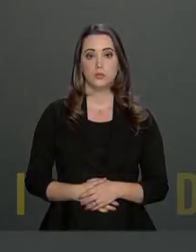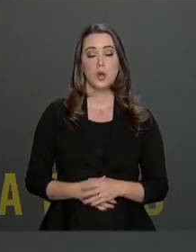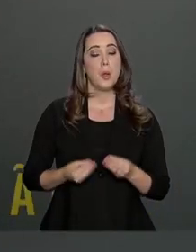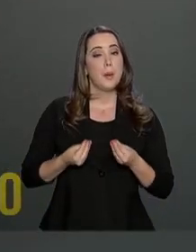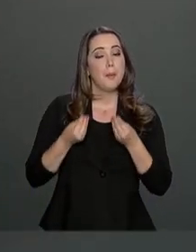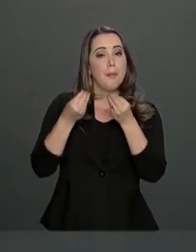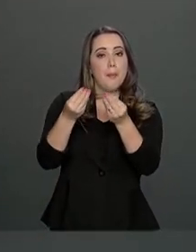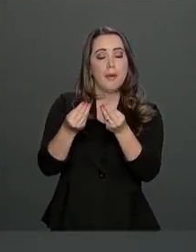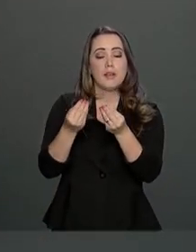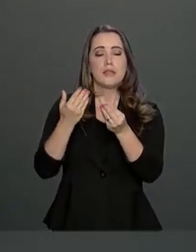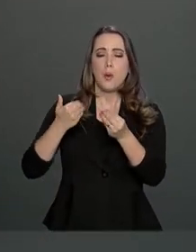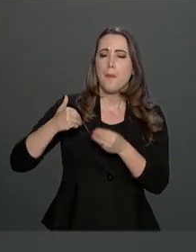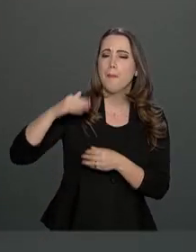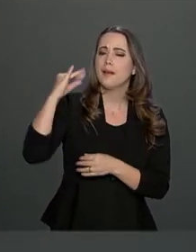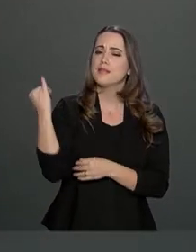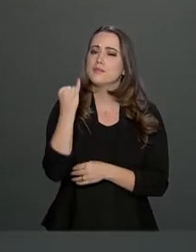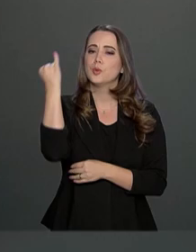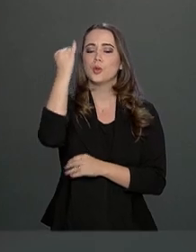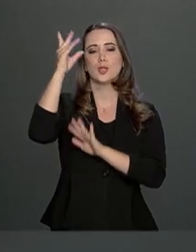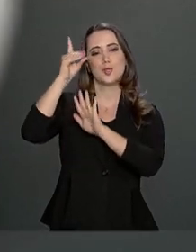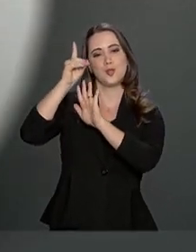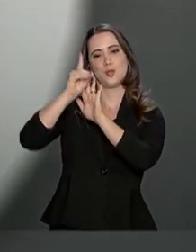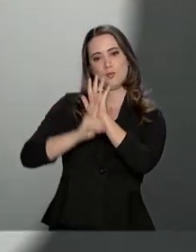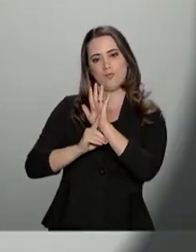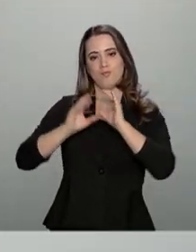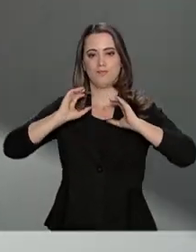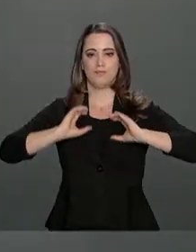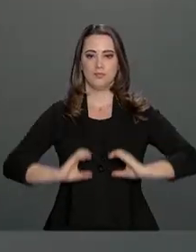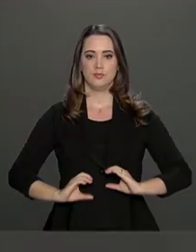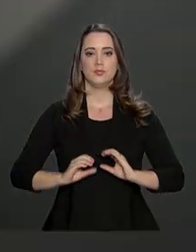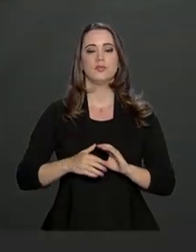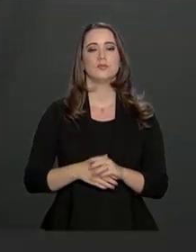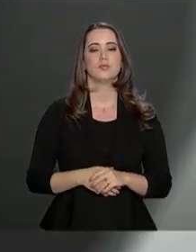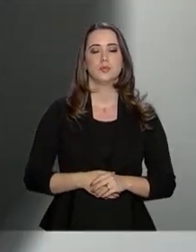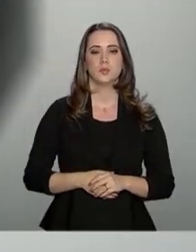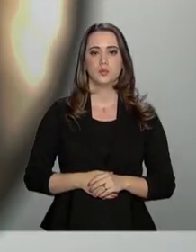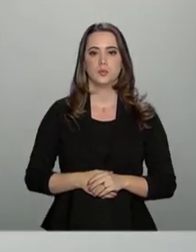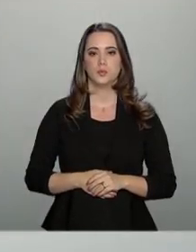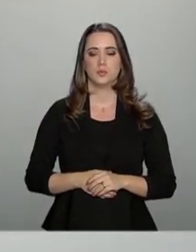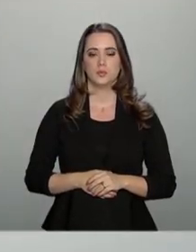para garantir um dos mais importantes direitos do cidadão.